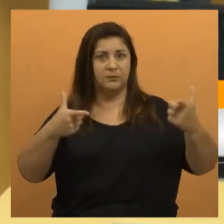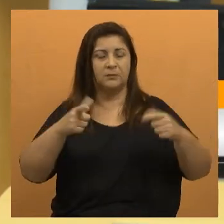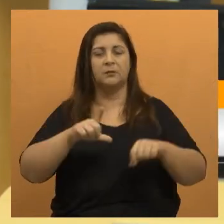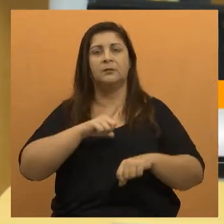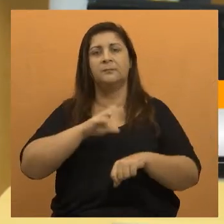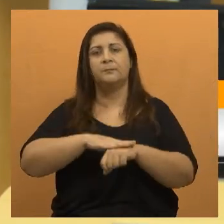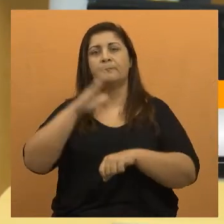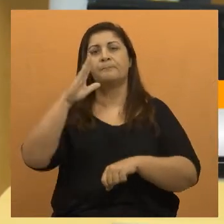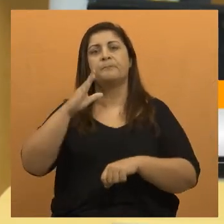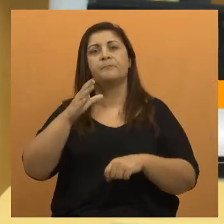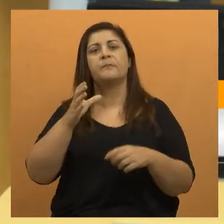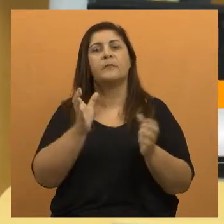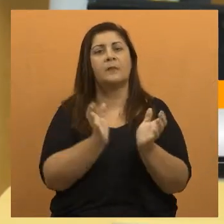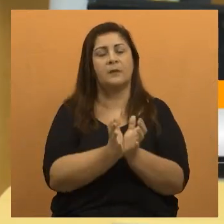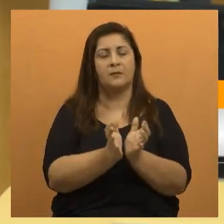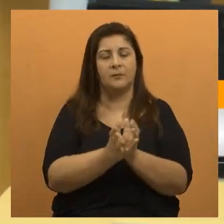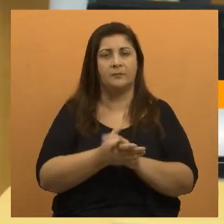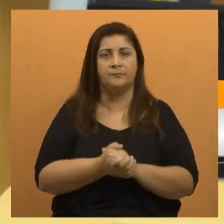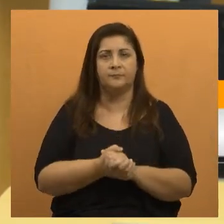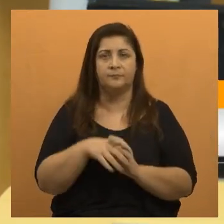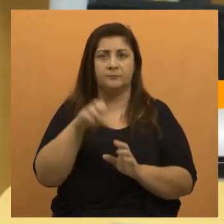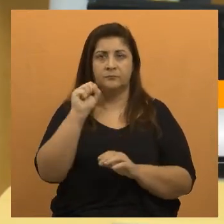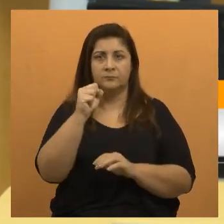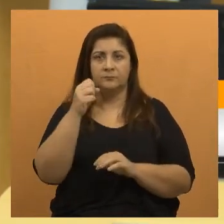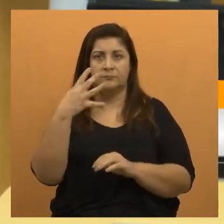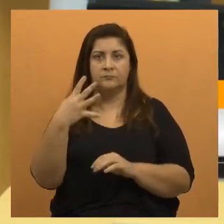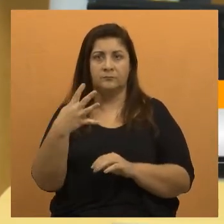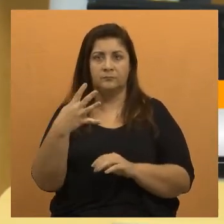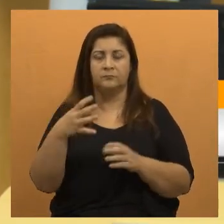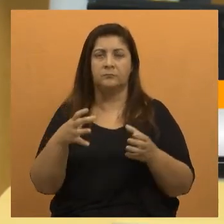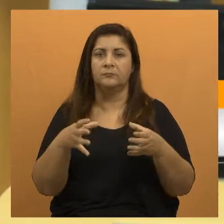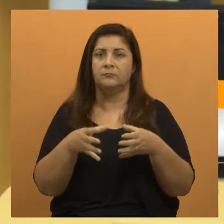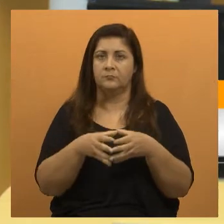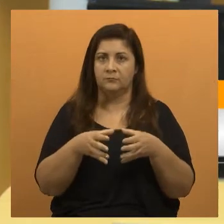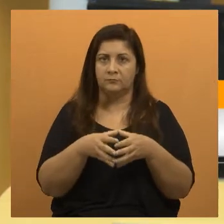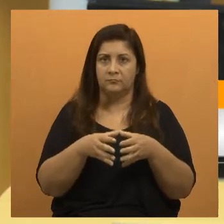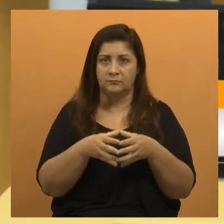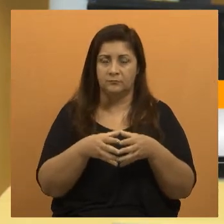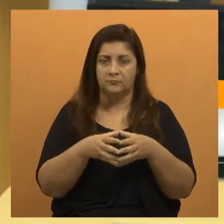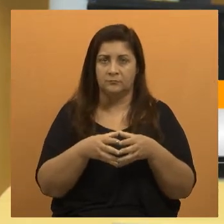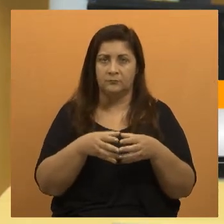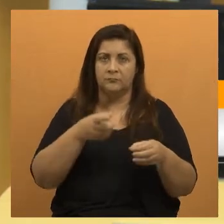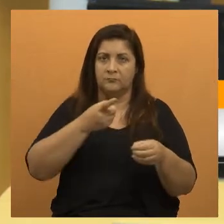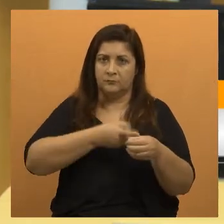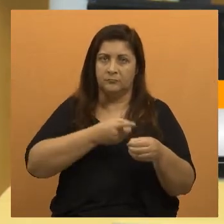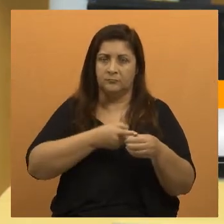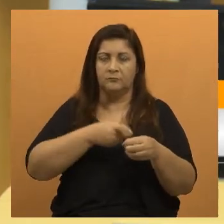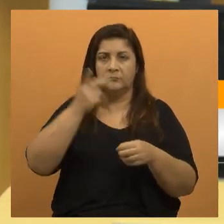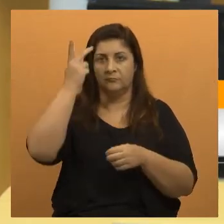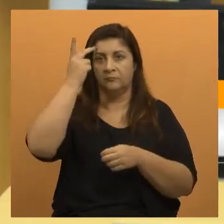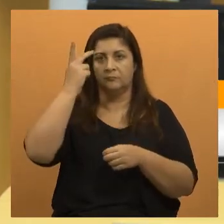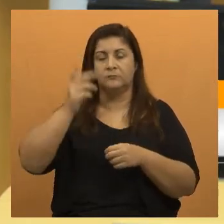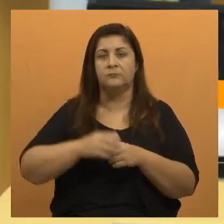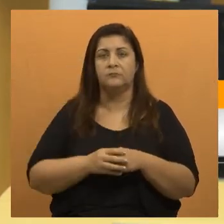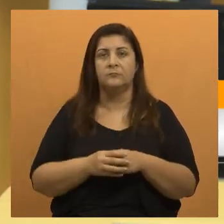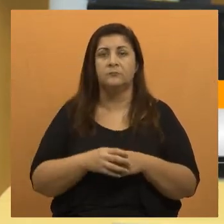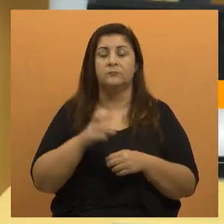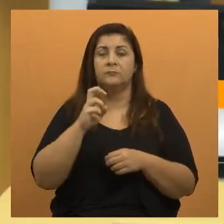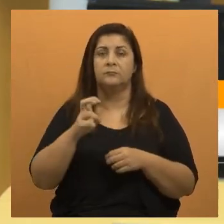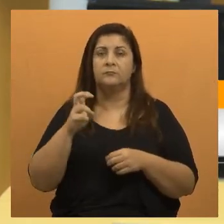São 84 Consegs na capital, 55 na região metropolitana